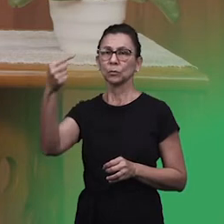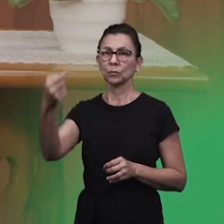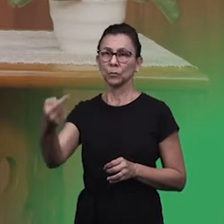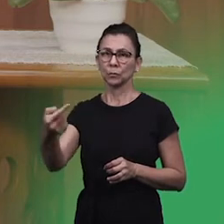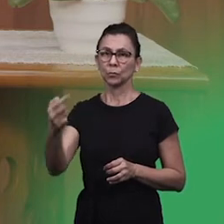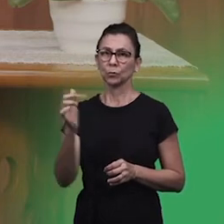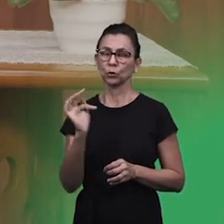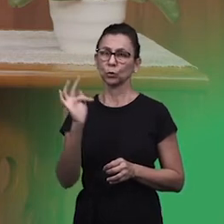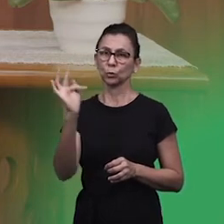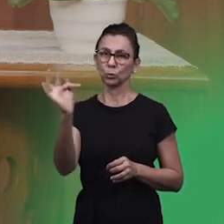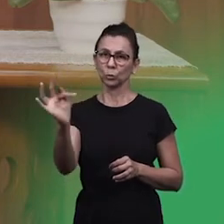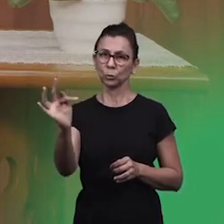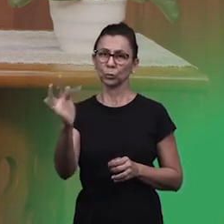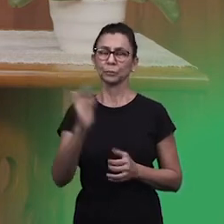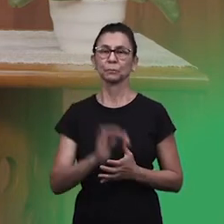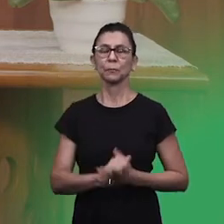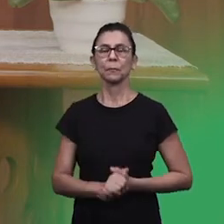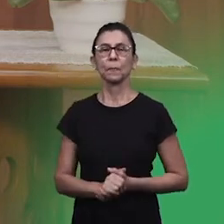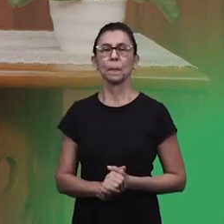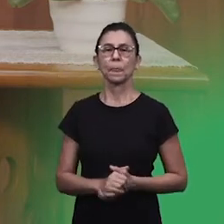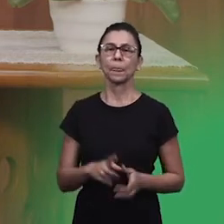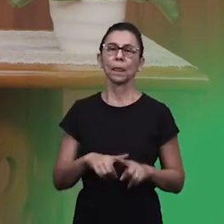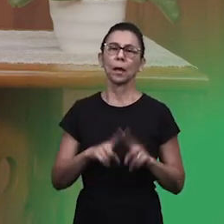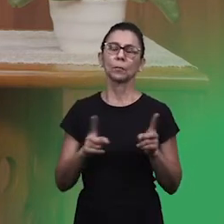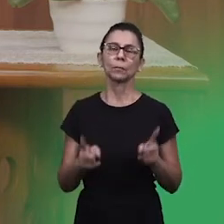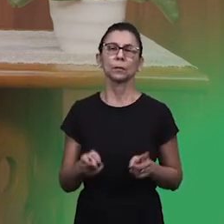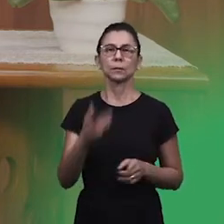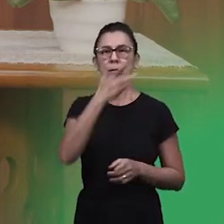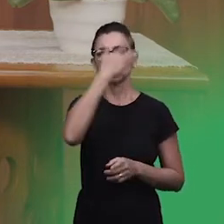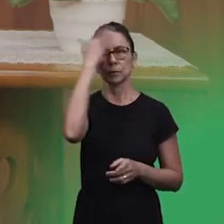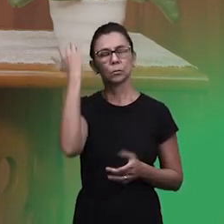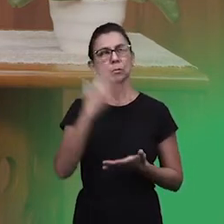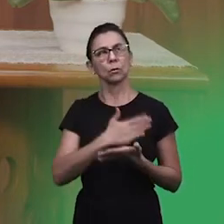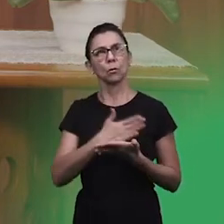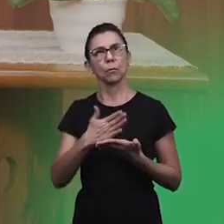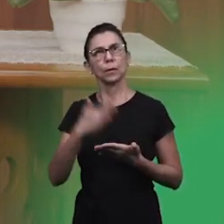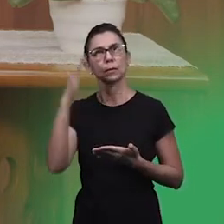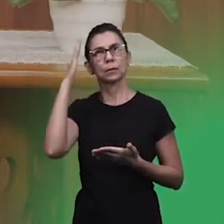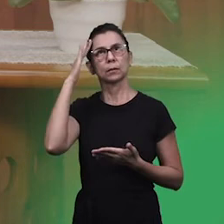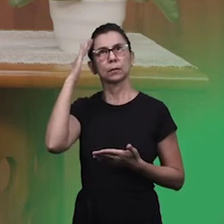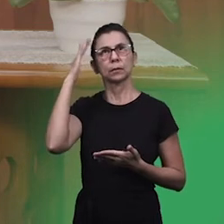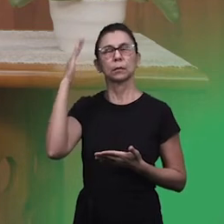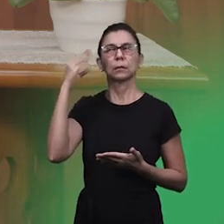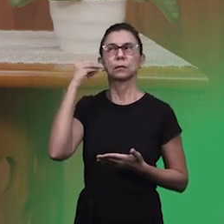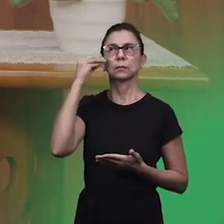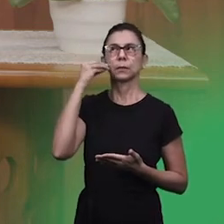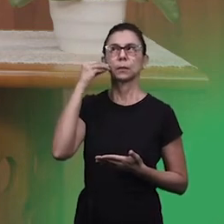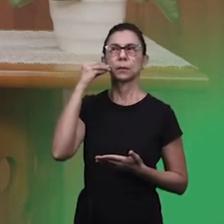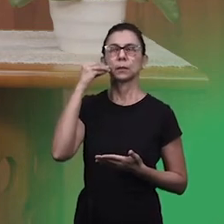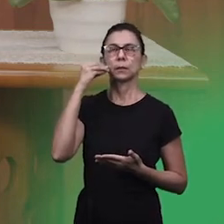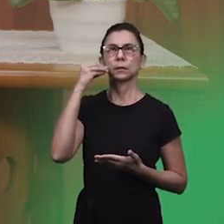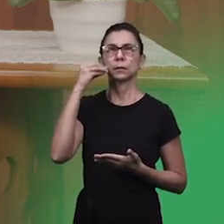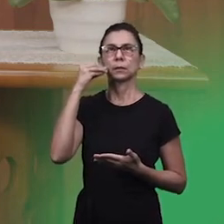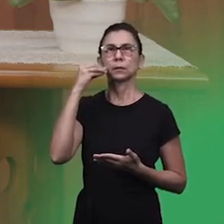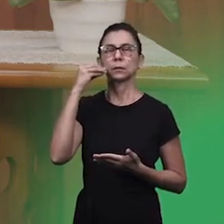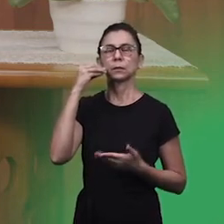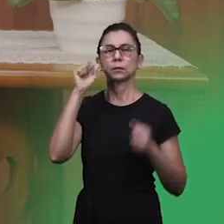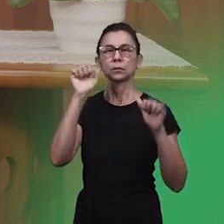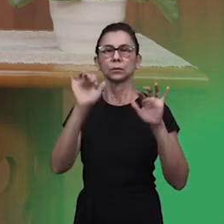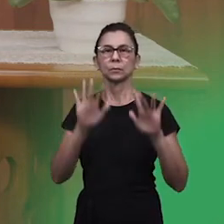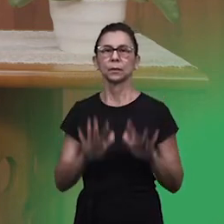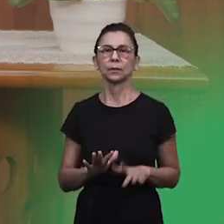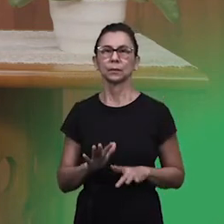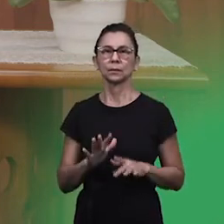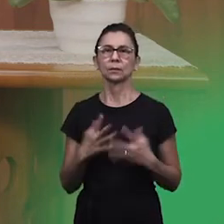homem ele só passa a entender e a experimentar esta grande bênção quando ele passa pela